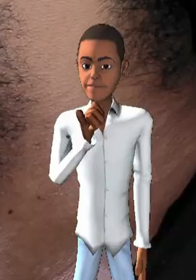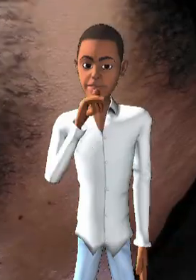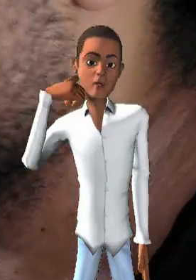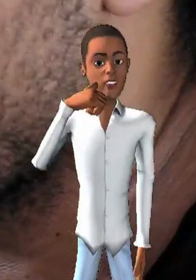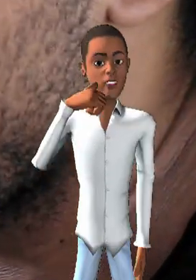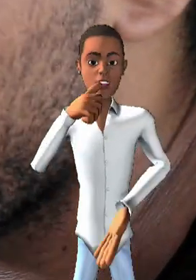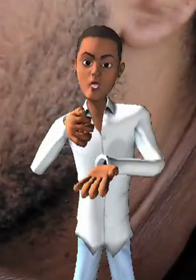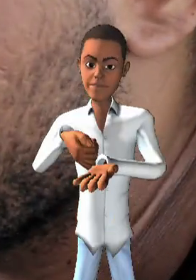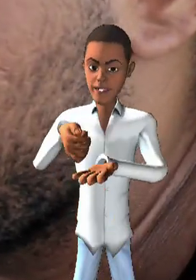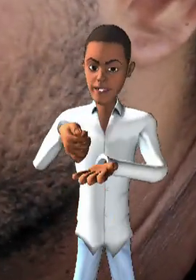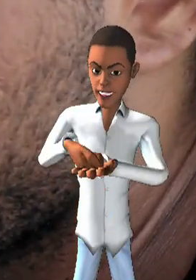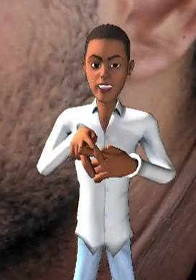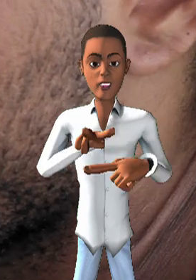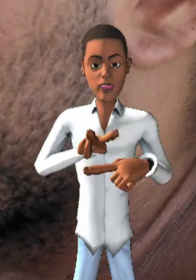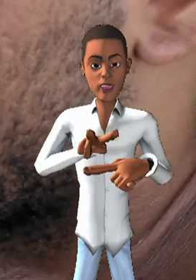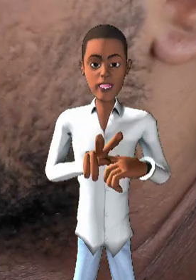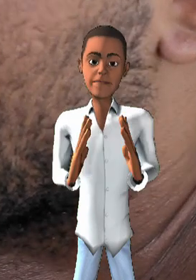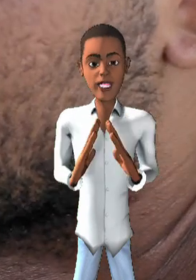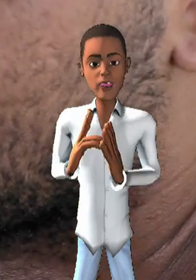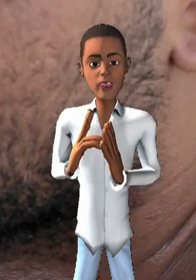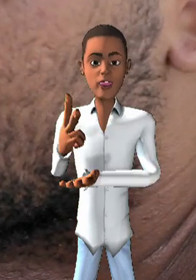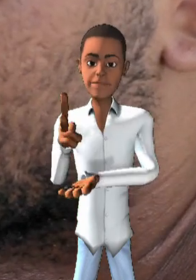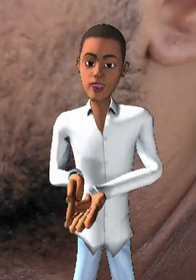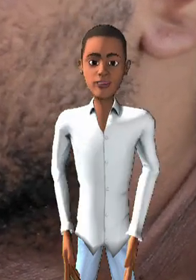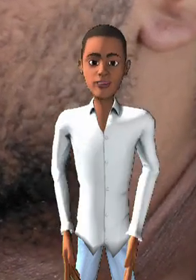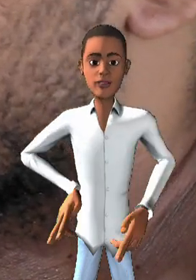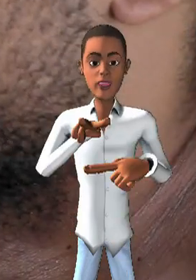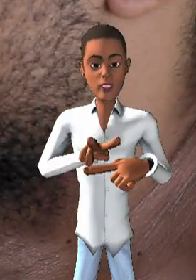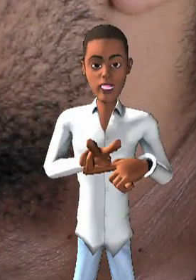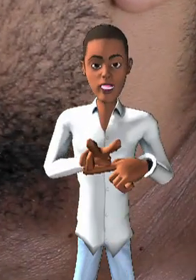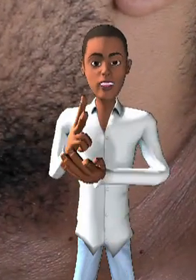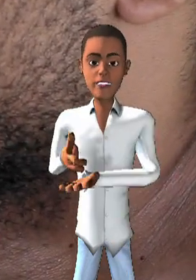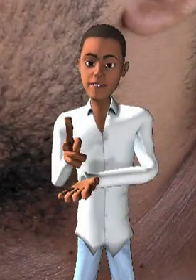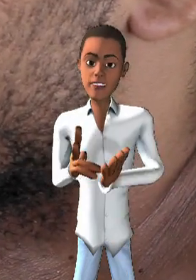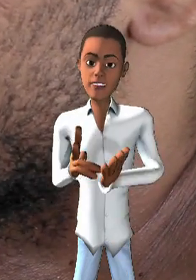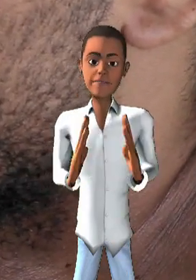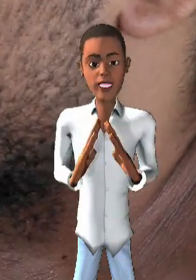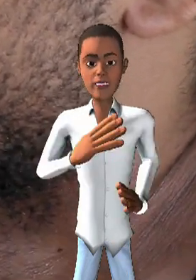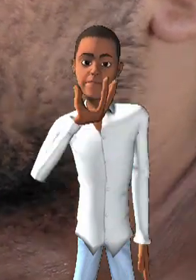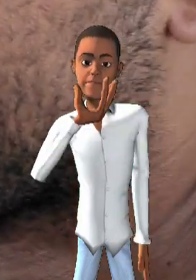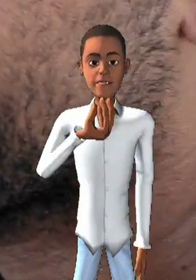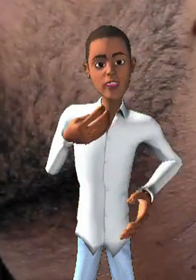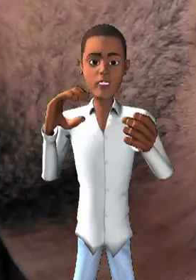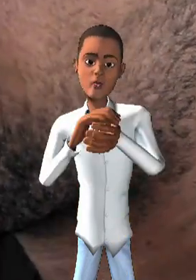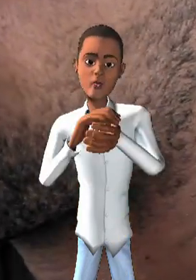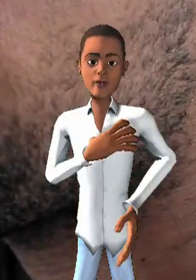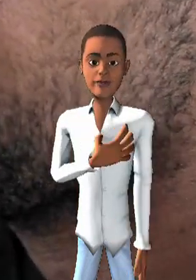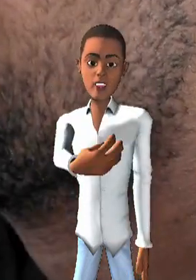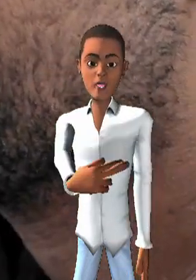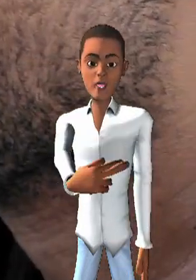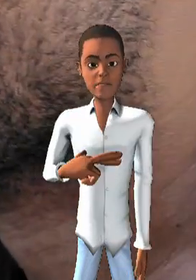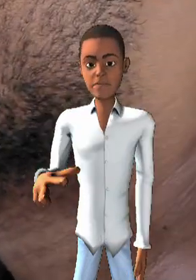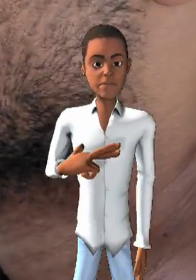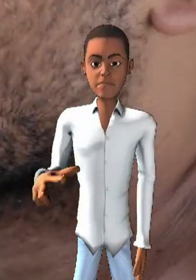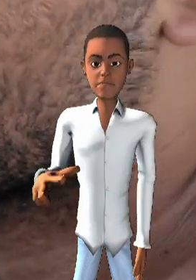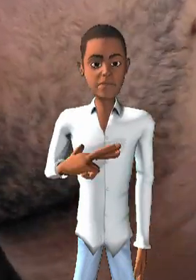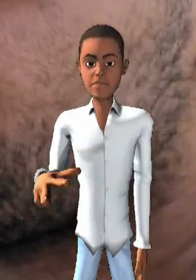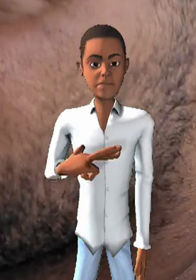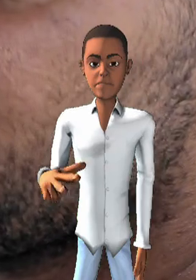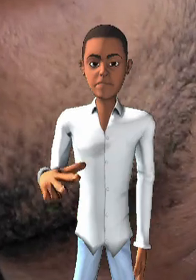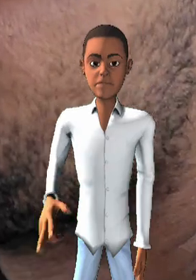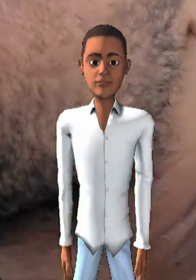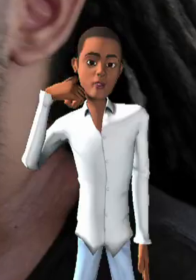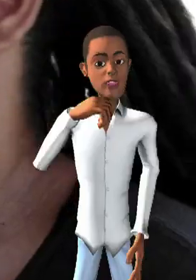que mulher não tem que estar em casa, não tem que estar cuidando necessariamente da casa ou do marido e só